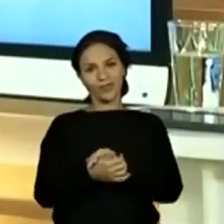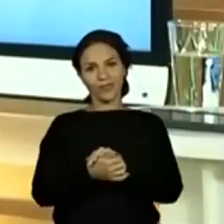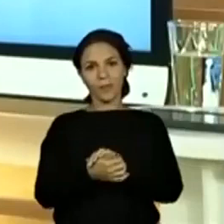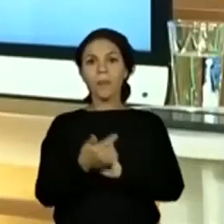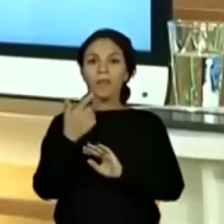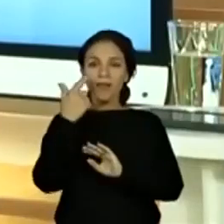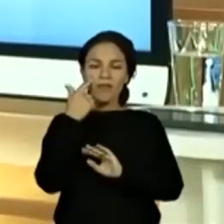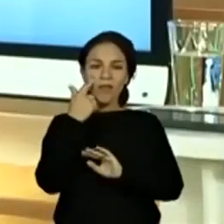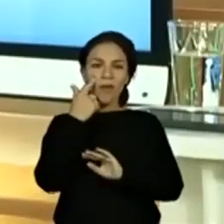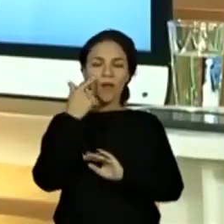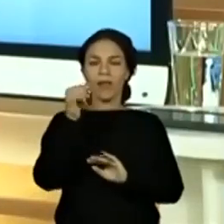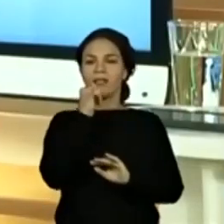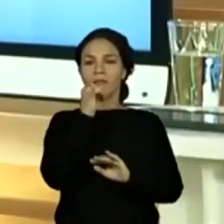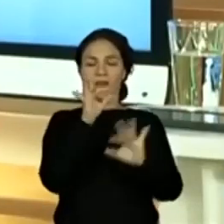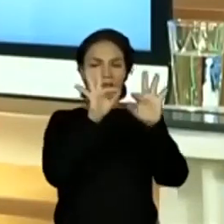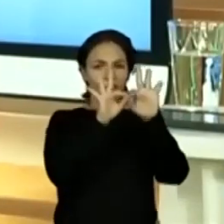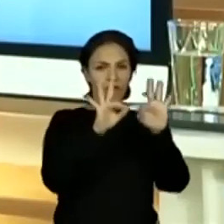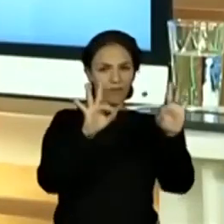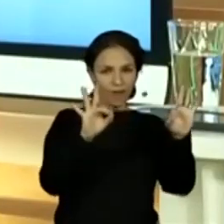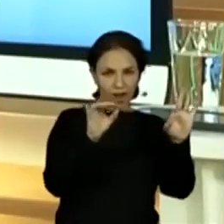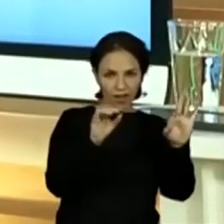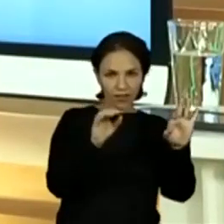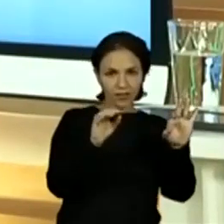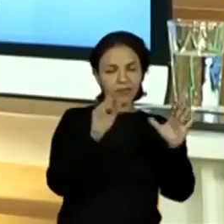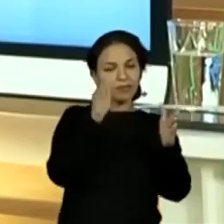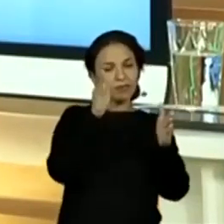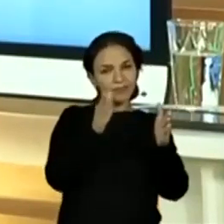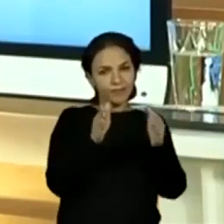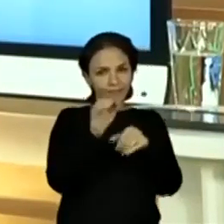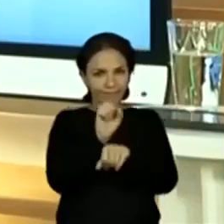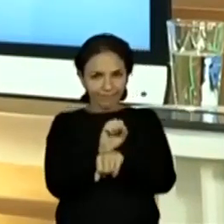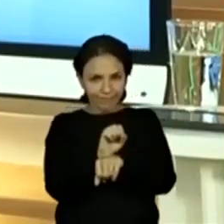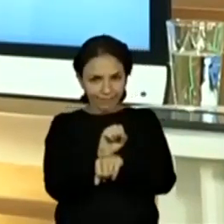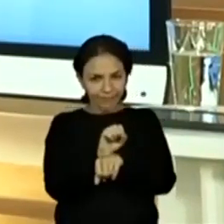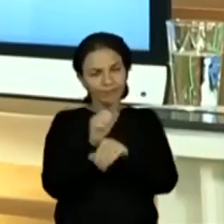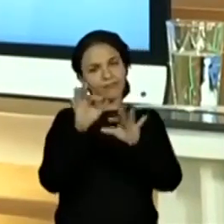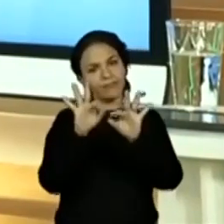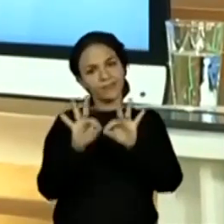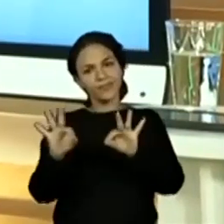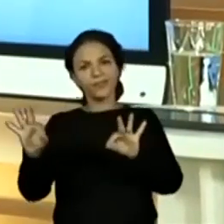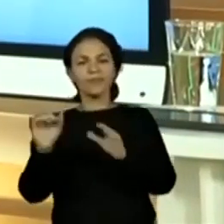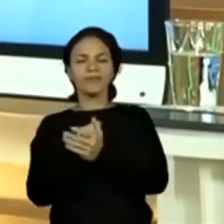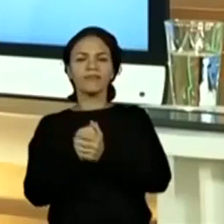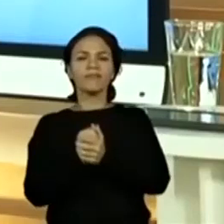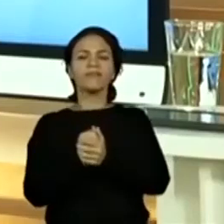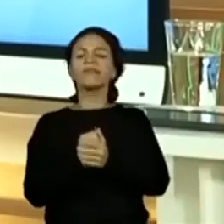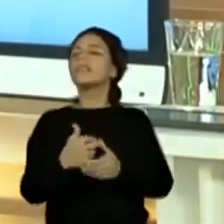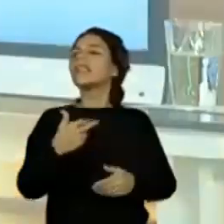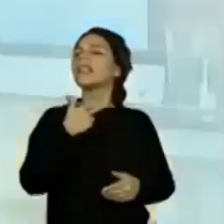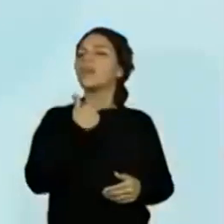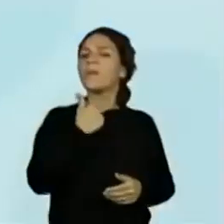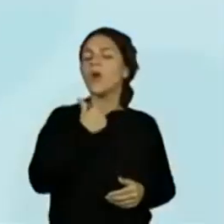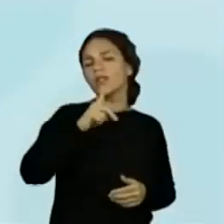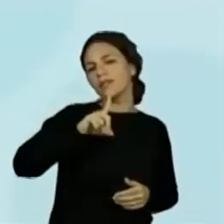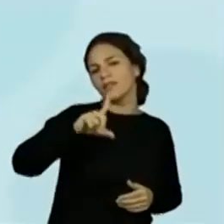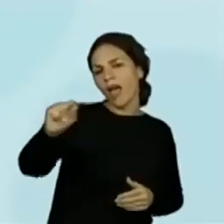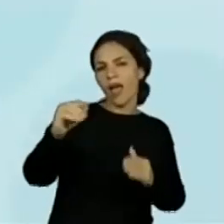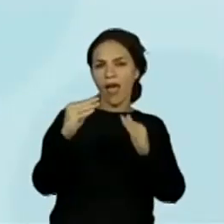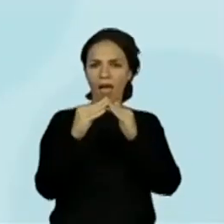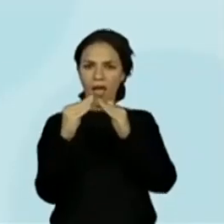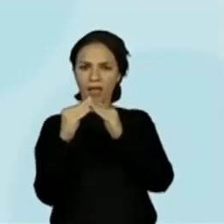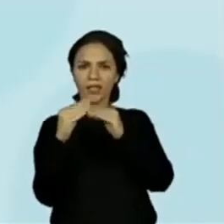do meu pensamento aqui? Olha lá. Não podemos sair de casa. Por que eu não posso sair de casa? Estamos